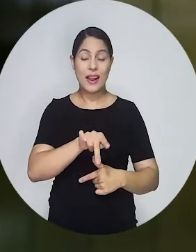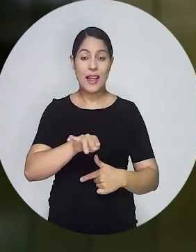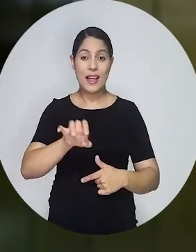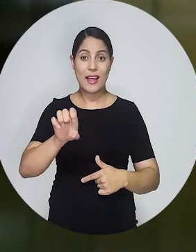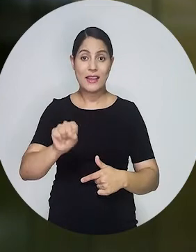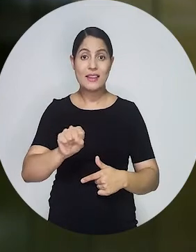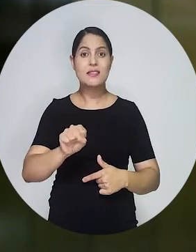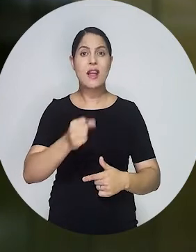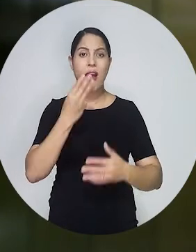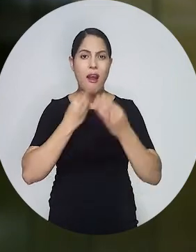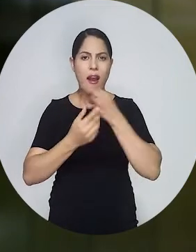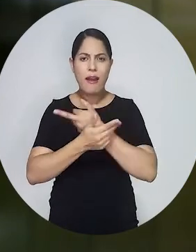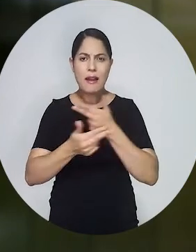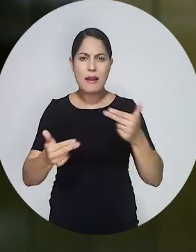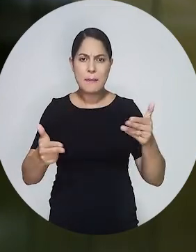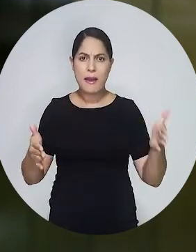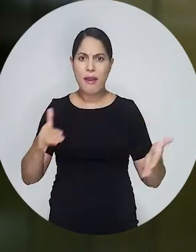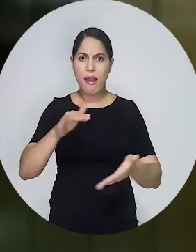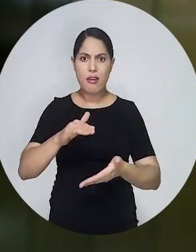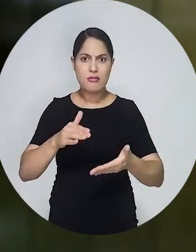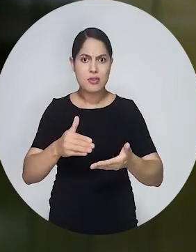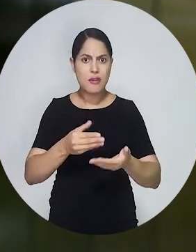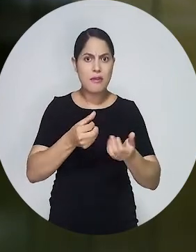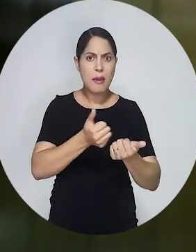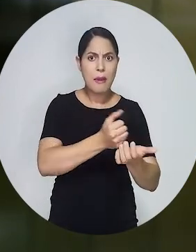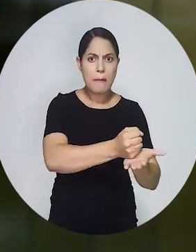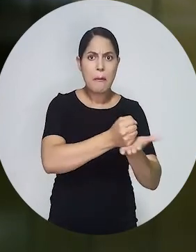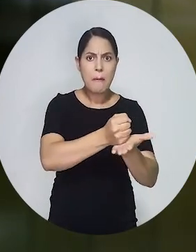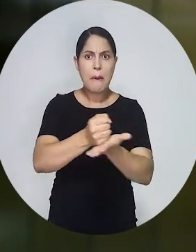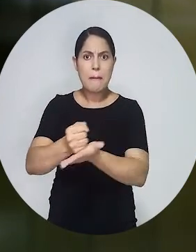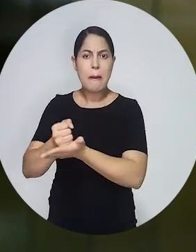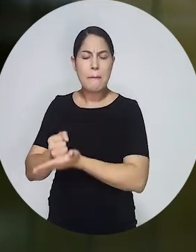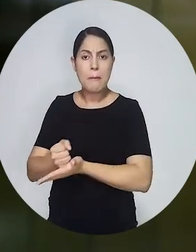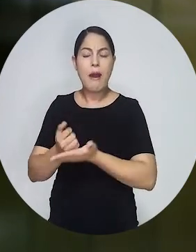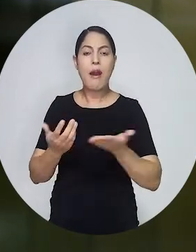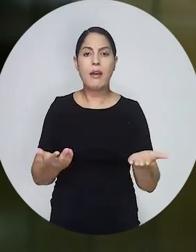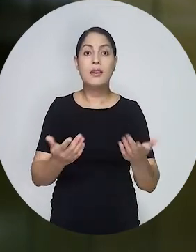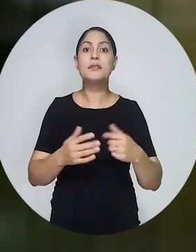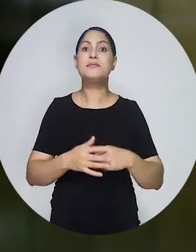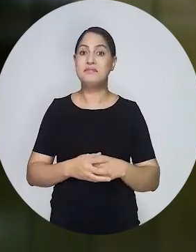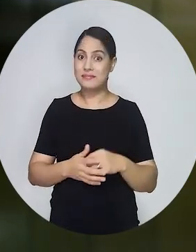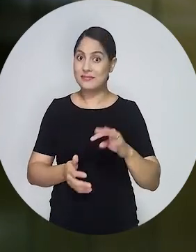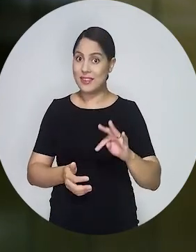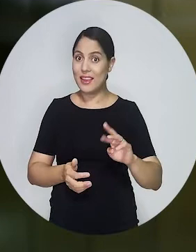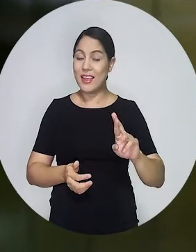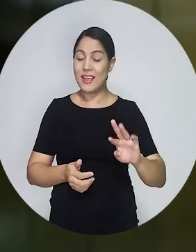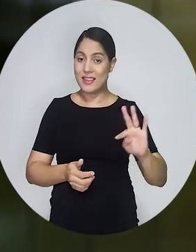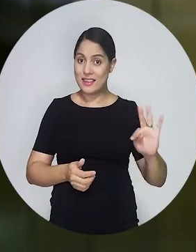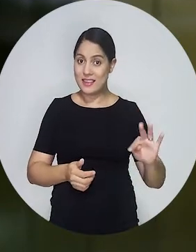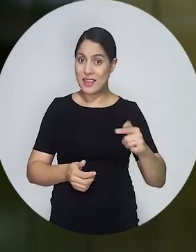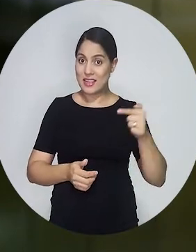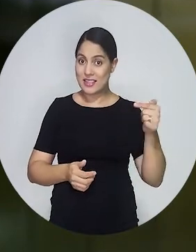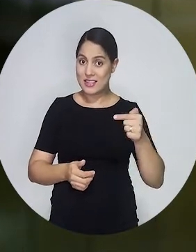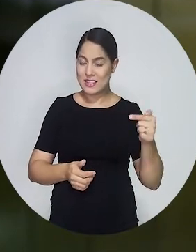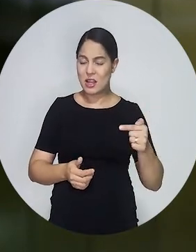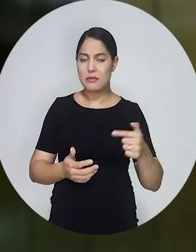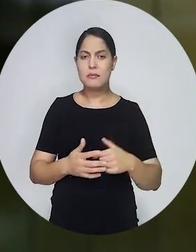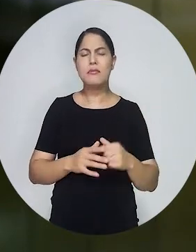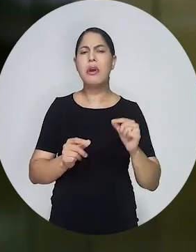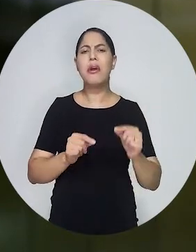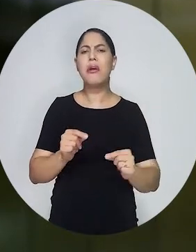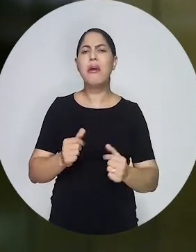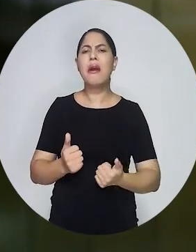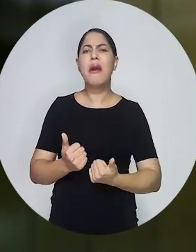toneladas de alimentos. Os produtos são fruto da campanha Corregedoria Solidária, realizada pelo órgão correcional do